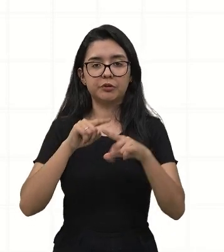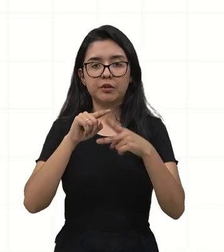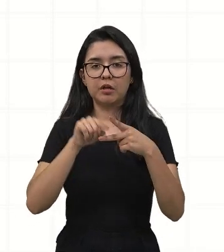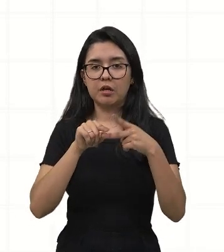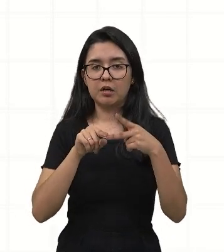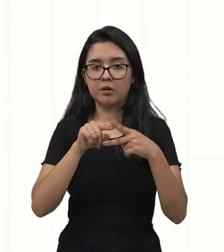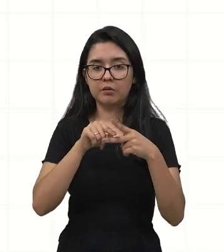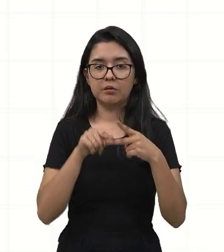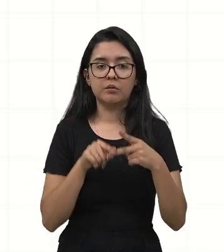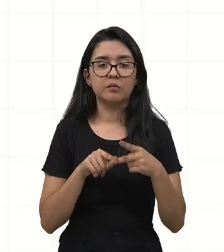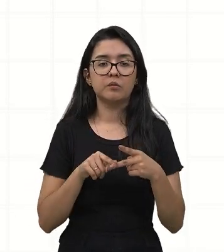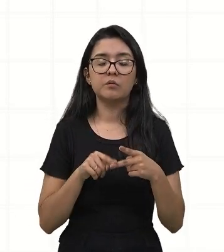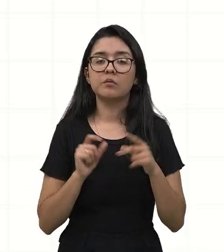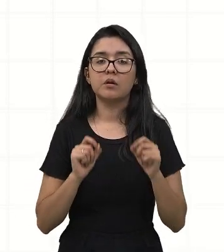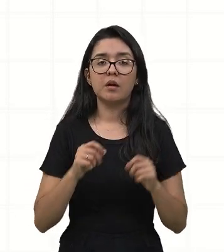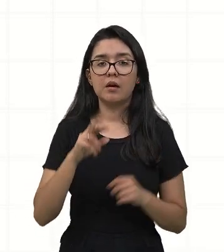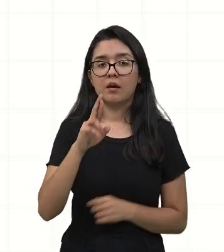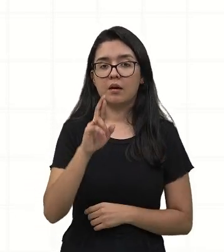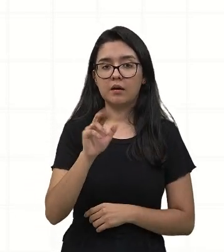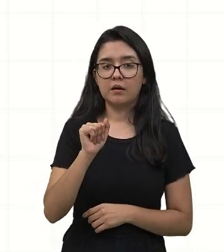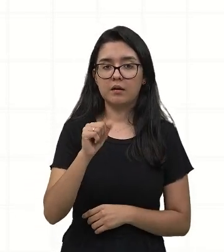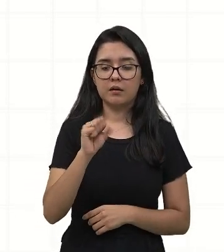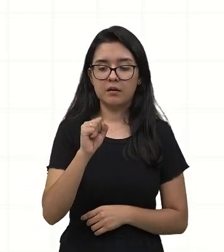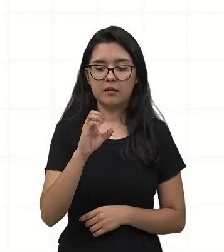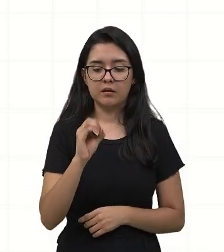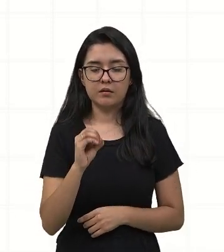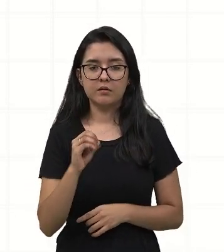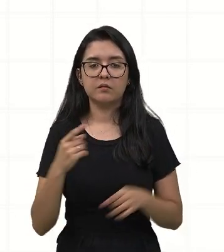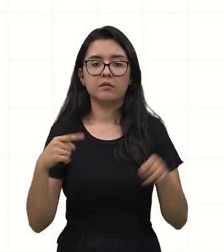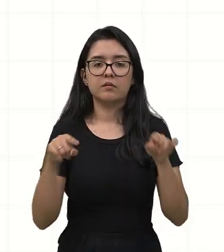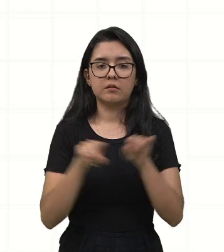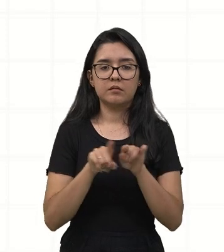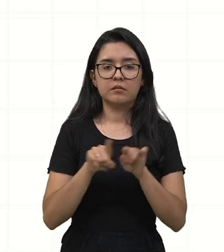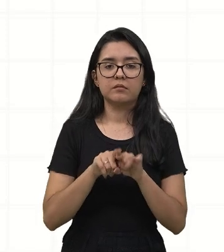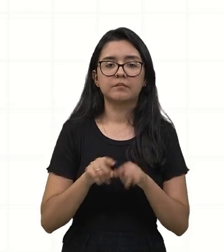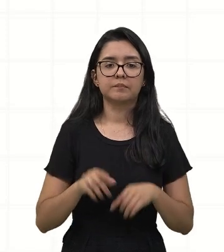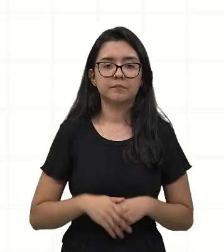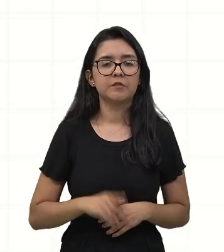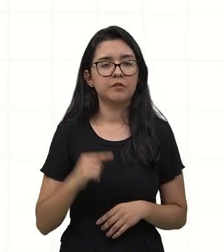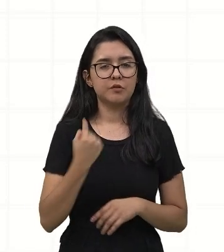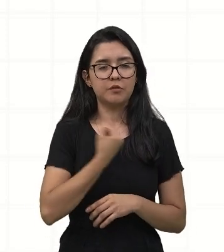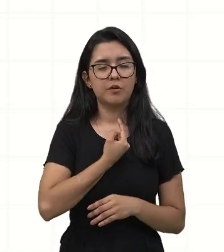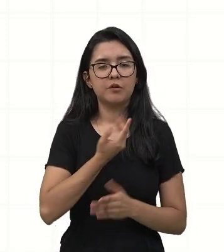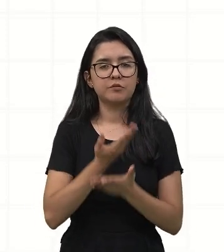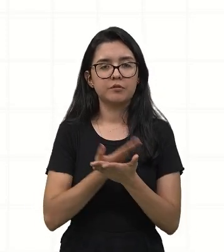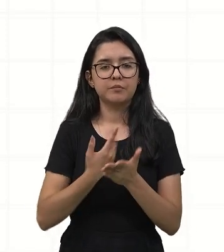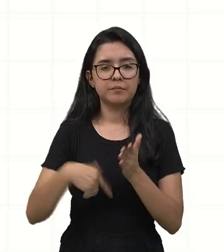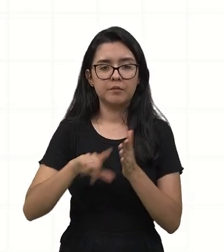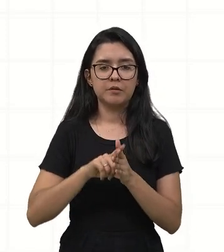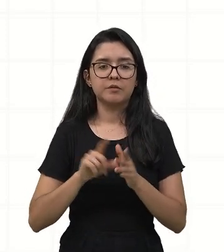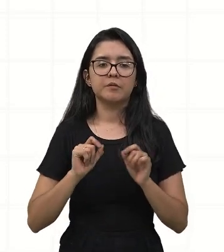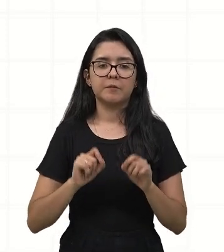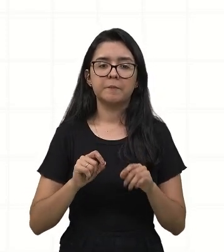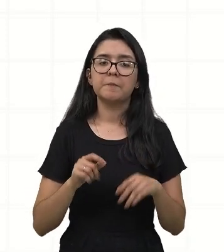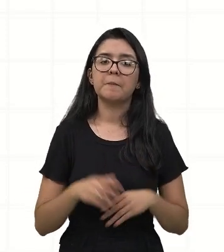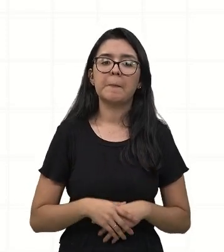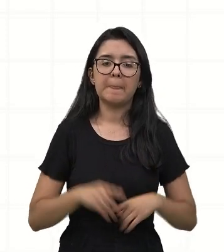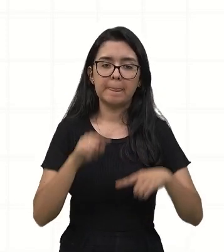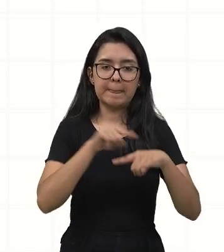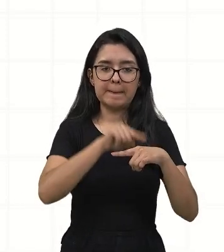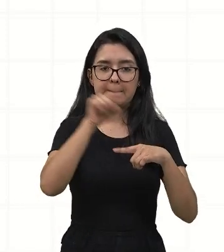O ângulo raso é aquele ângulo também conhecido como meia volta. Nós vimos lá em cima no início da nossa aula. E ele mede